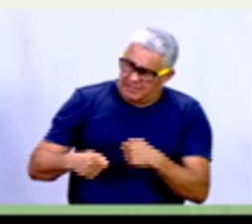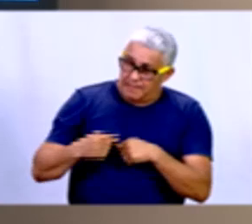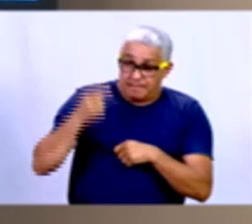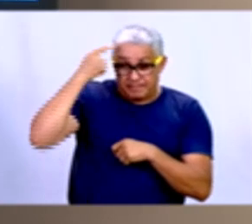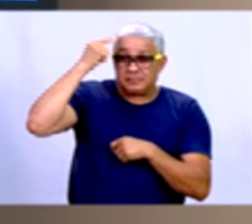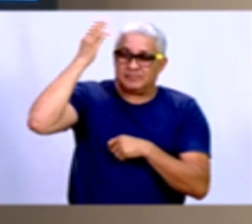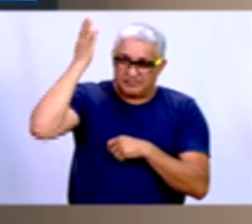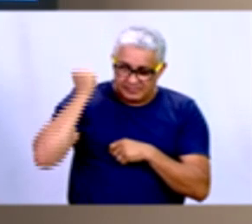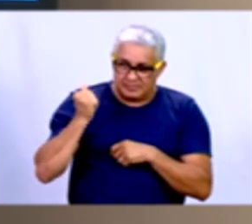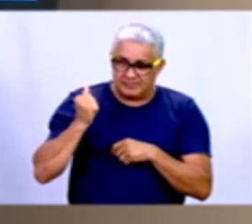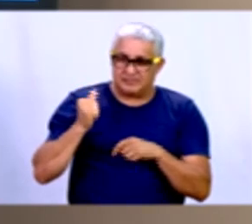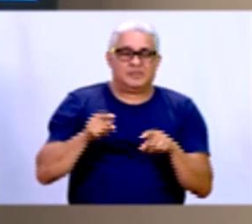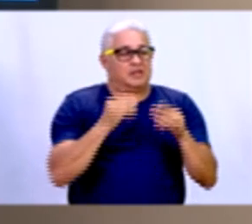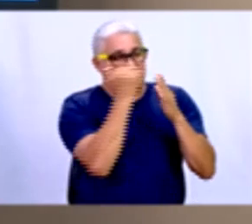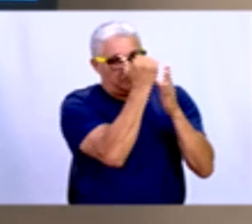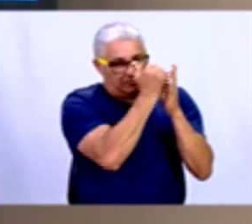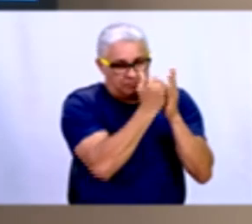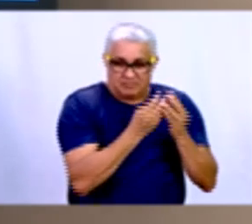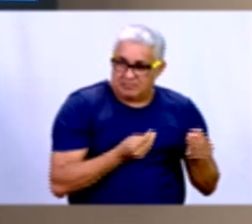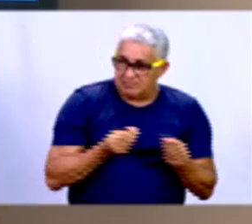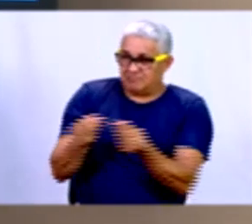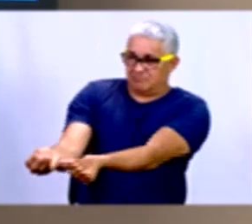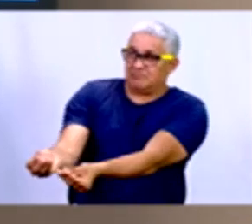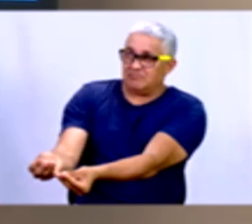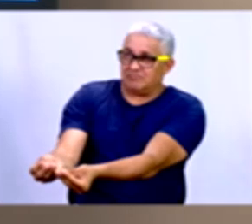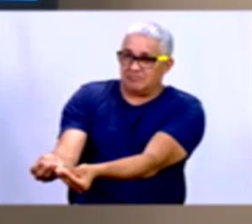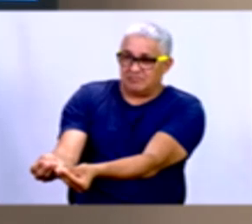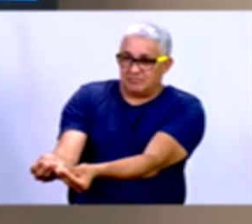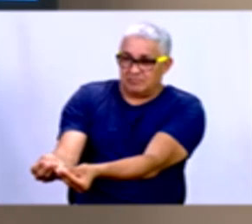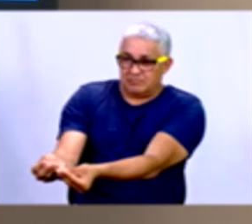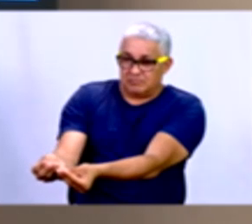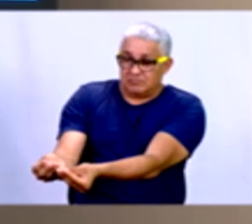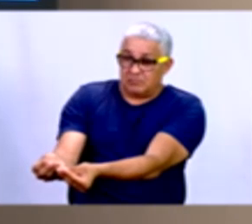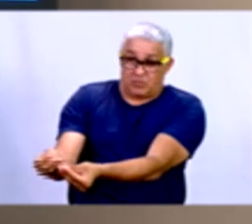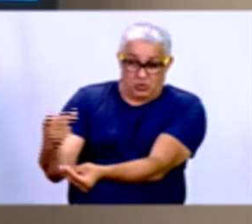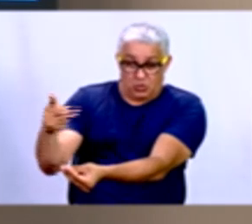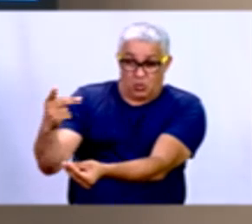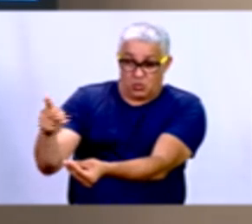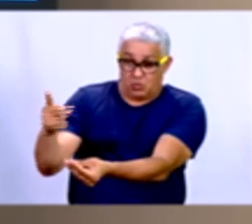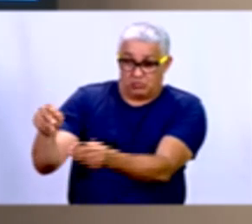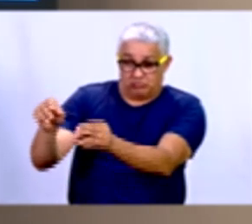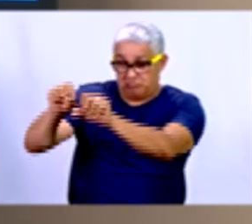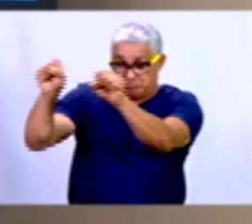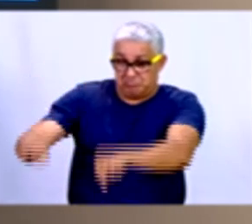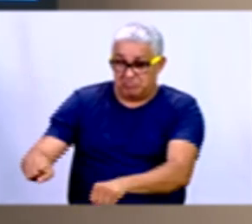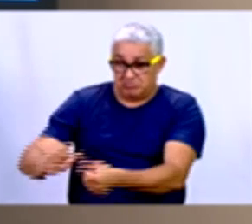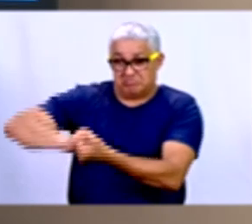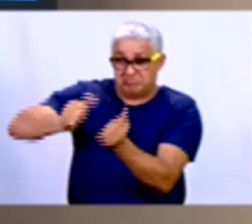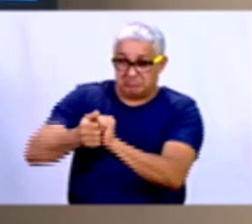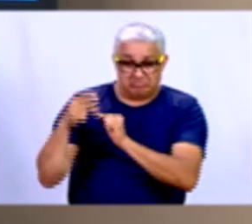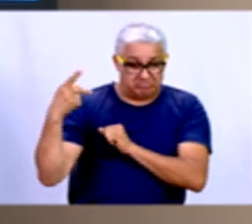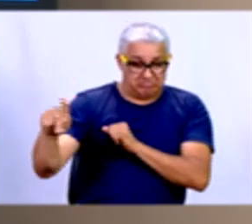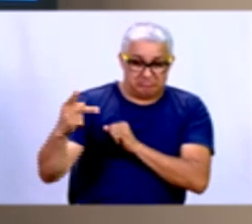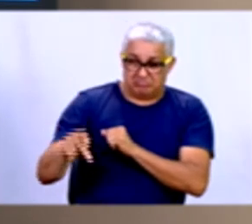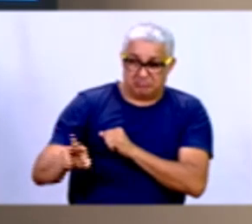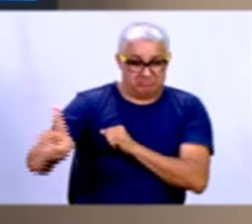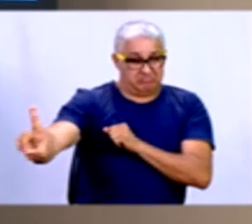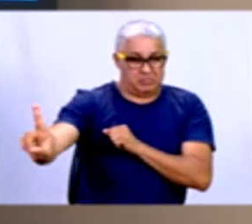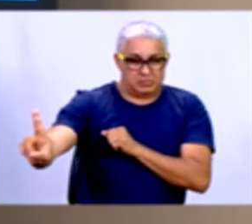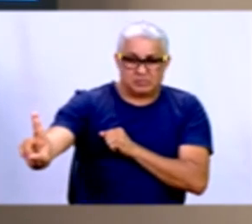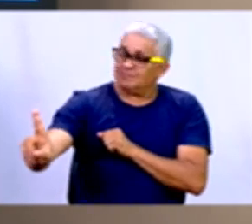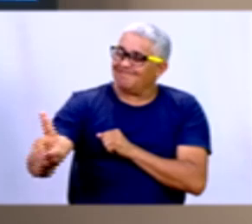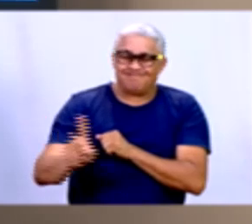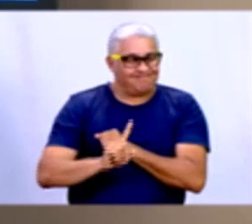sistema, desenvolve o sistema e entrega para o usuário e fala, olha, esse aqui é o sistema, adapte-se, né? E não é assim